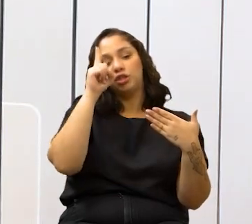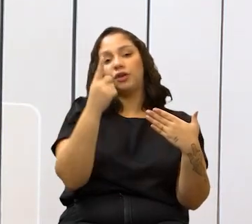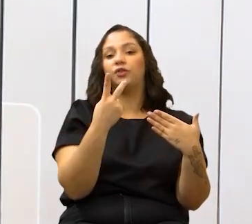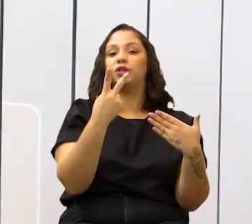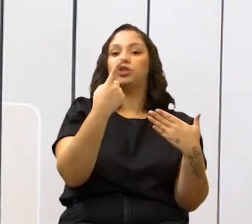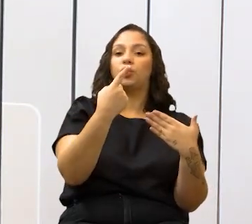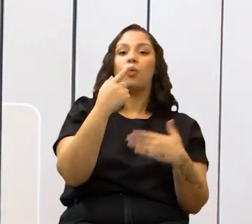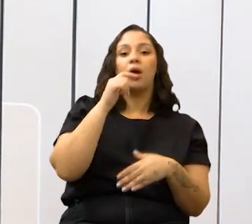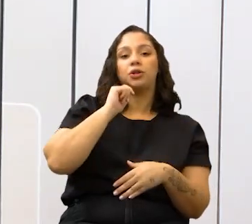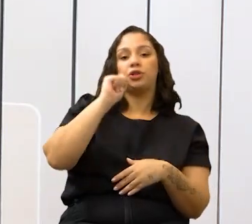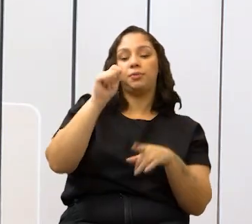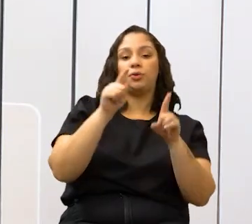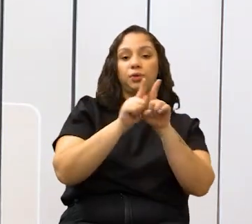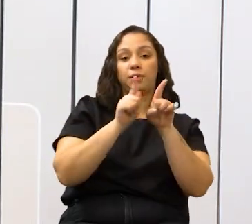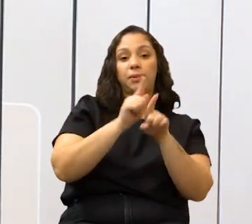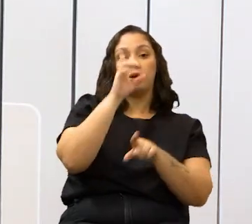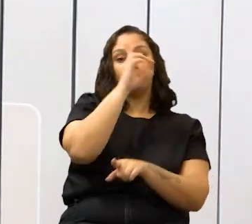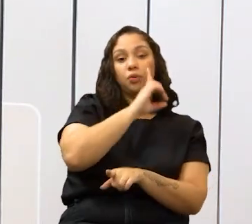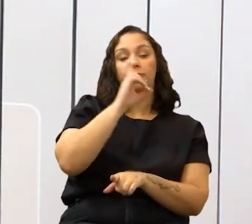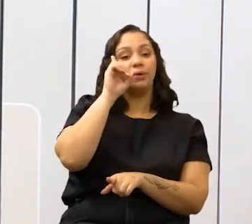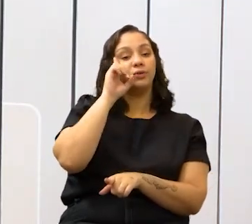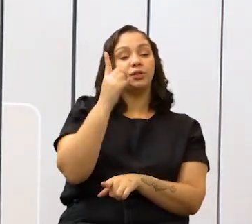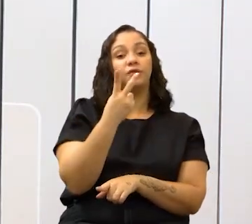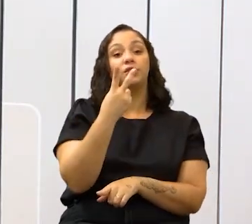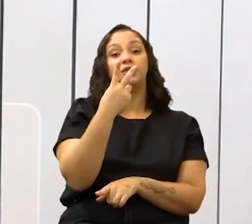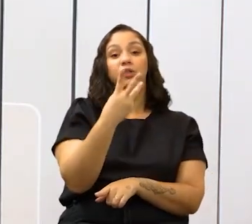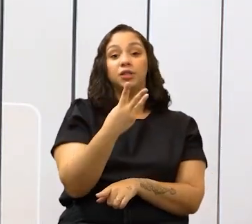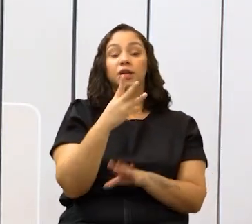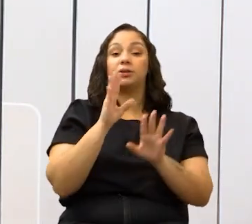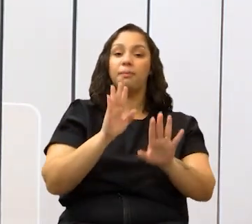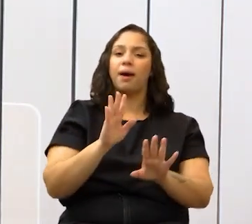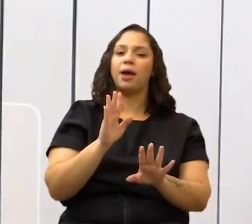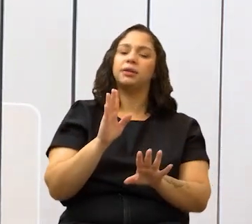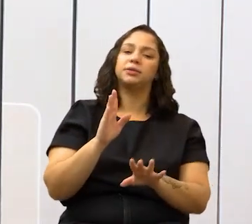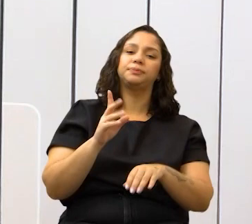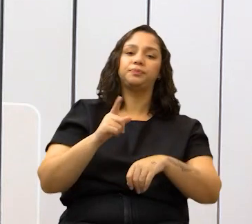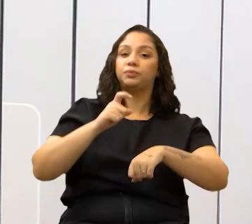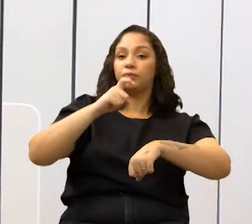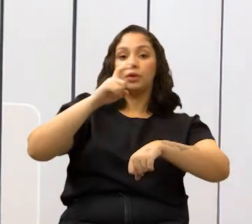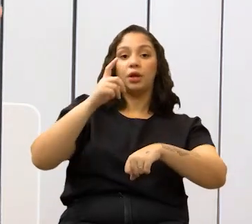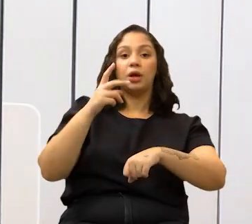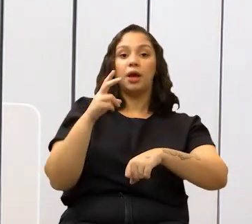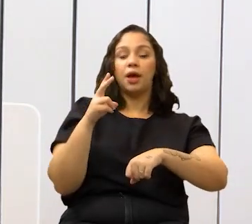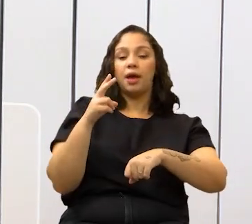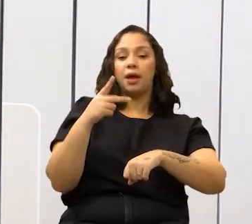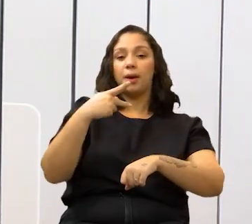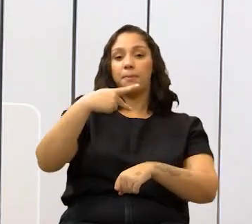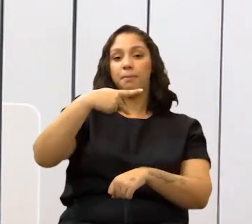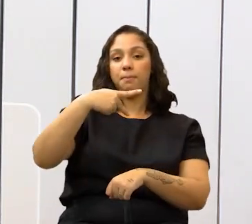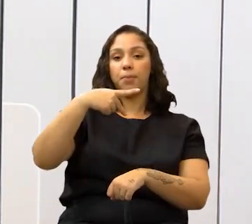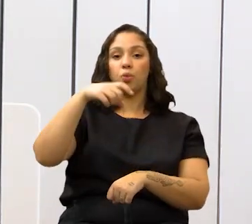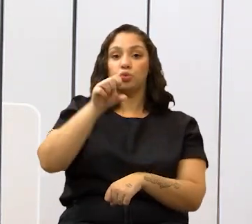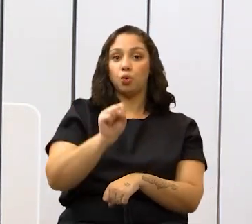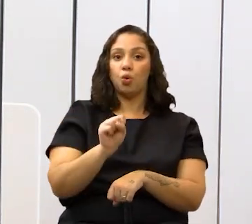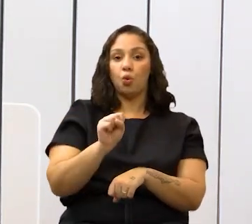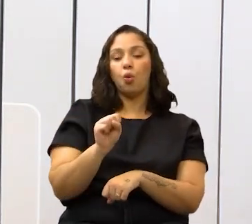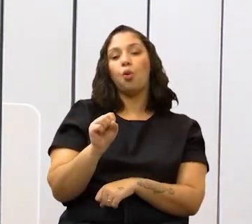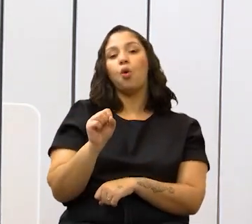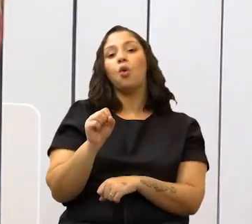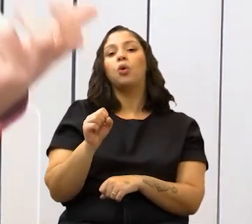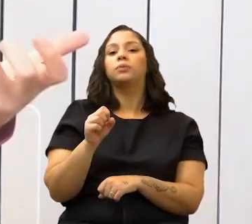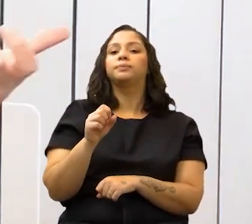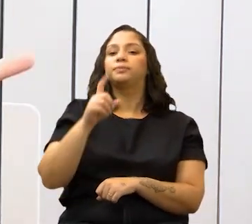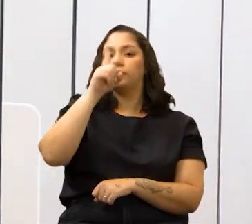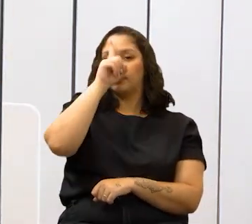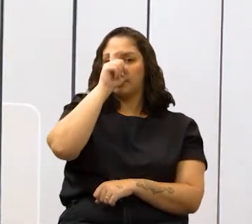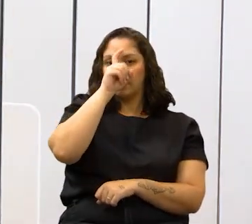de abril, e o domingo, dia 23. Só que os prontos-socorros dos hospitais Mário Gatti, Ouro Verde, assim